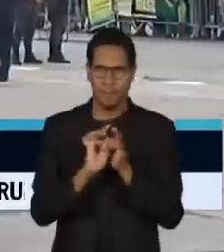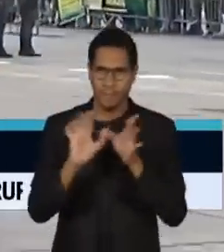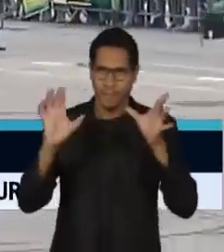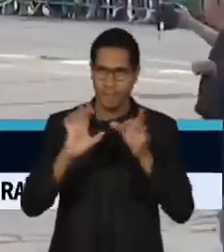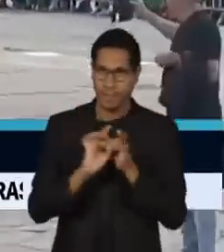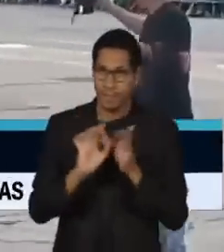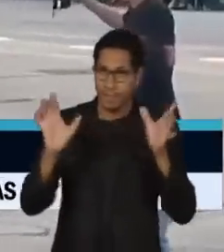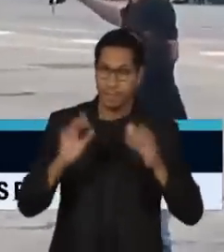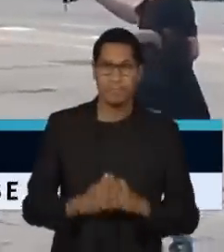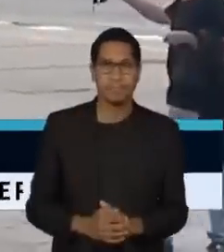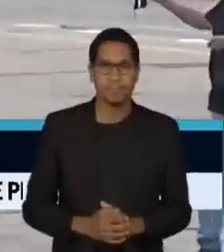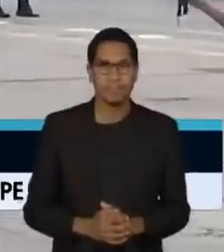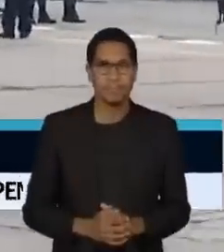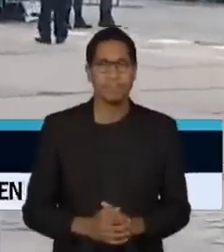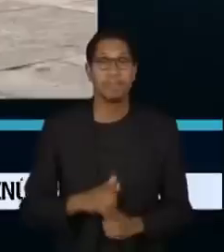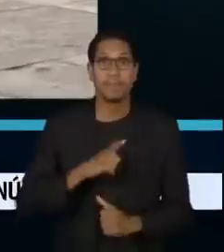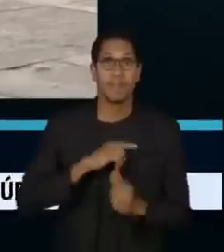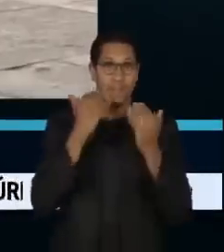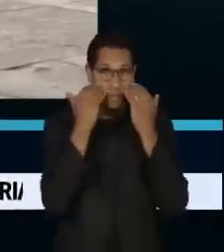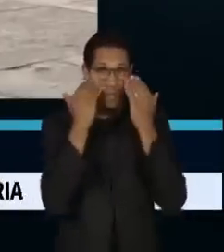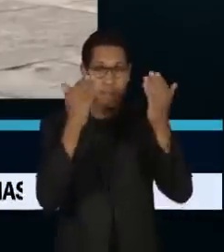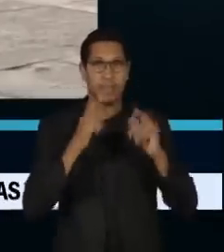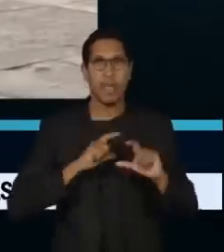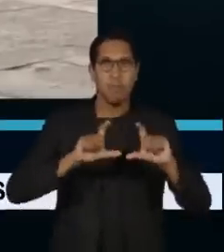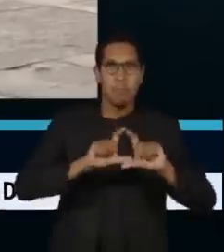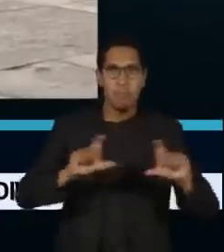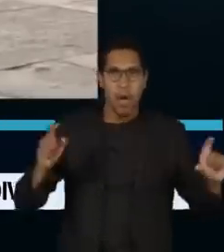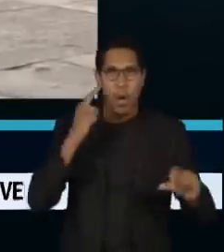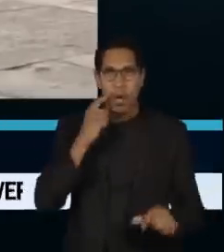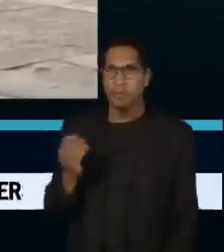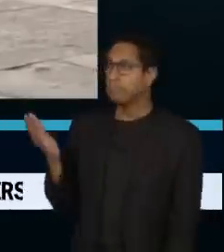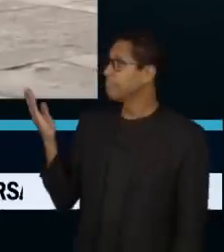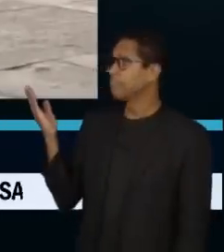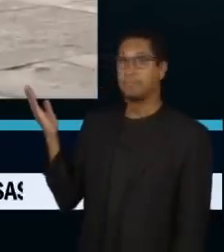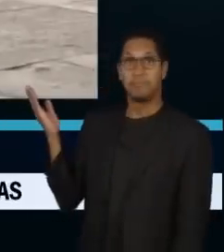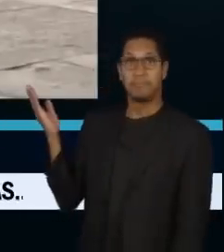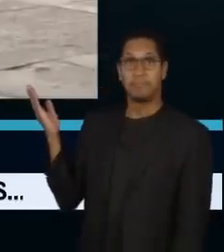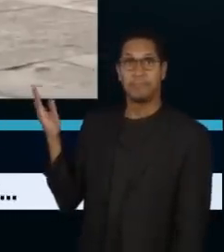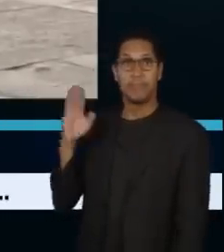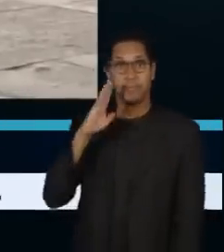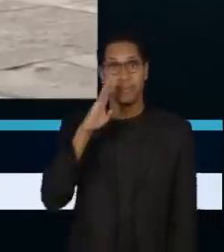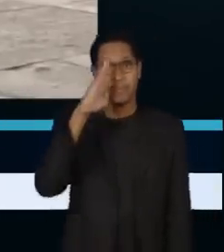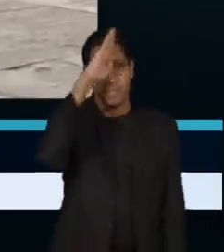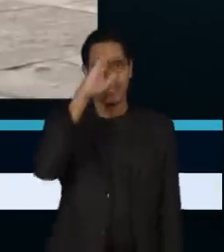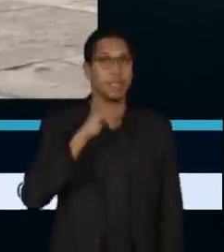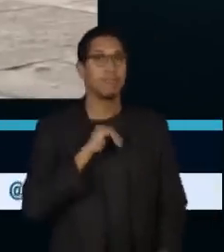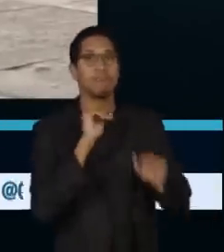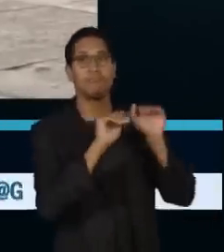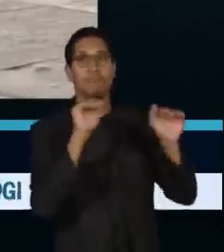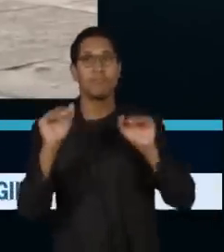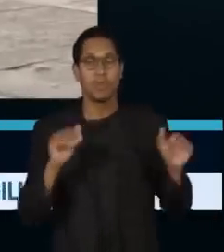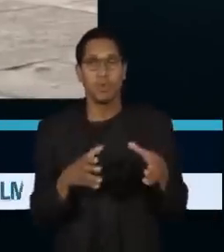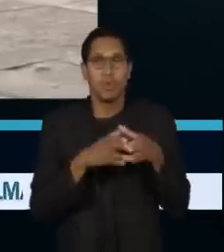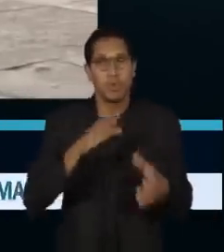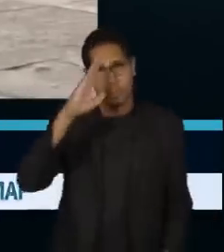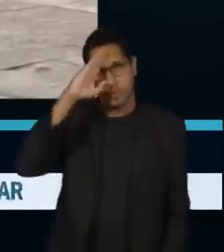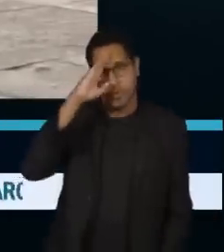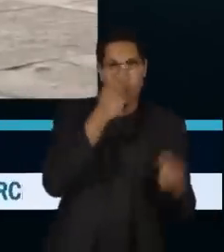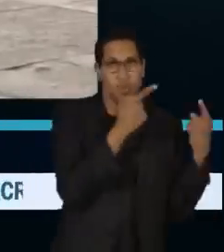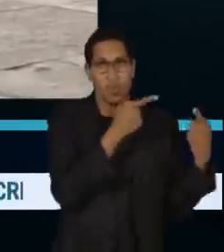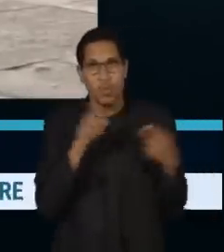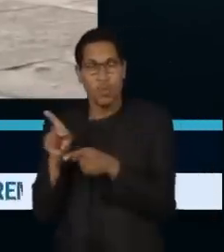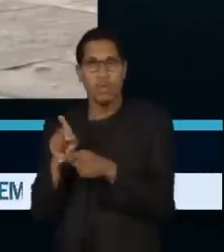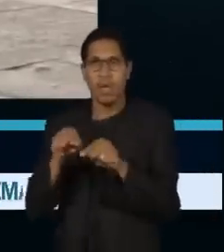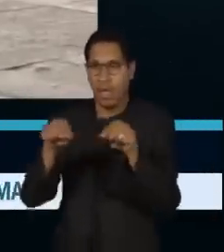Em destaque, em frente aos manifestantes, havia uma faixa com os dizeres: Bolsonaro, acione as Forças Armadas contra a fraude